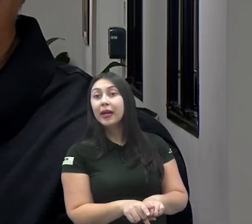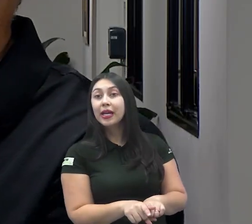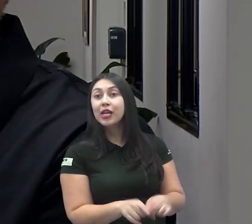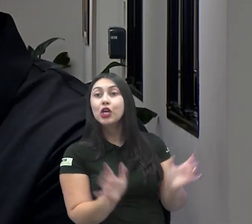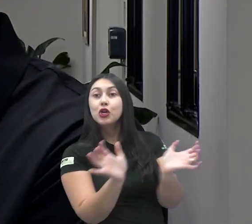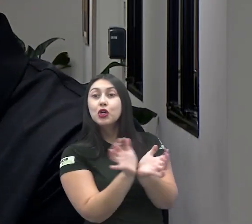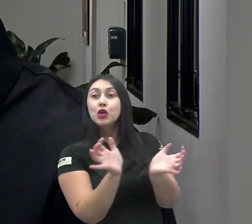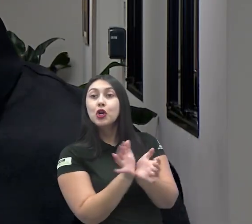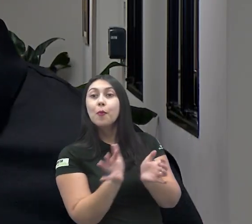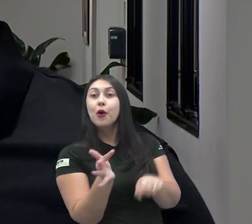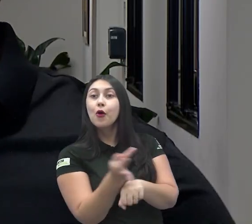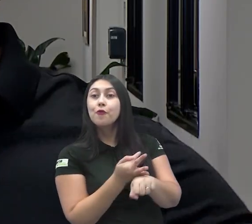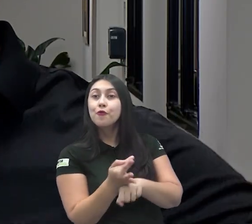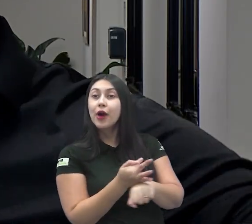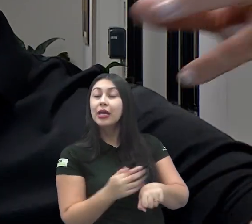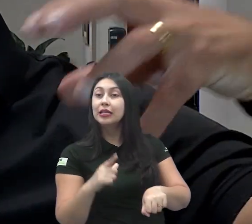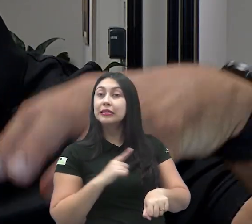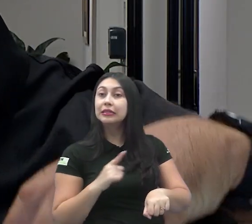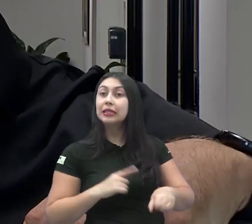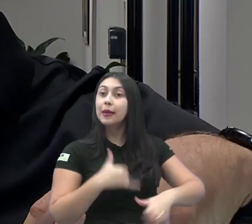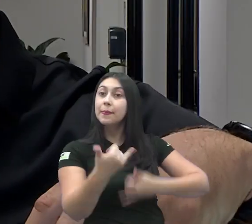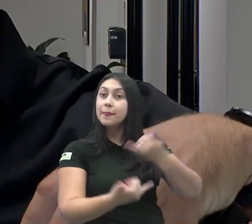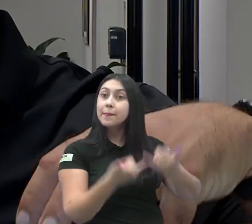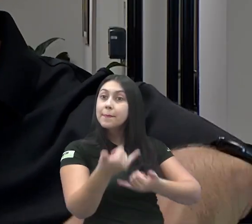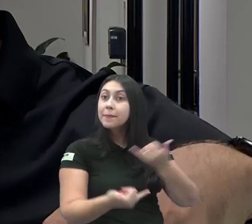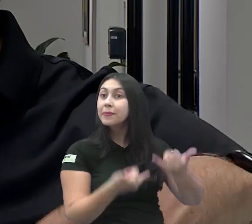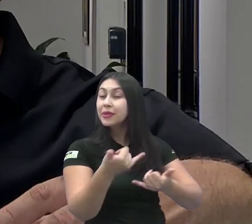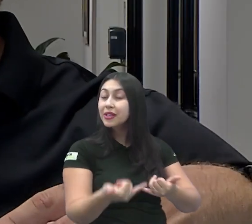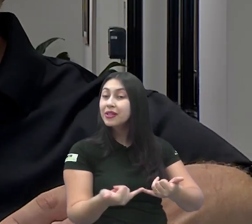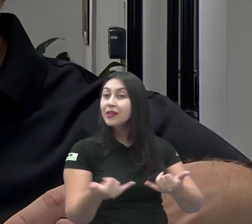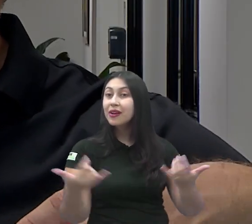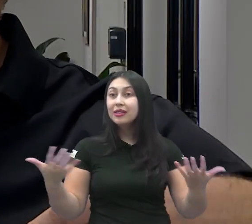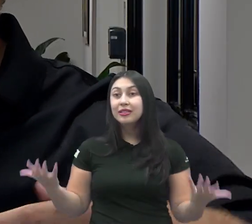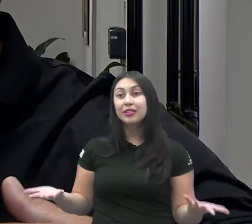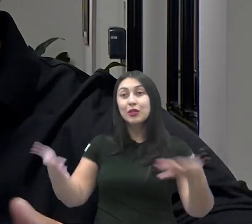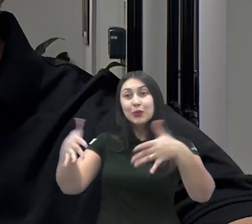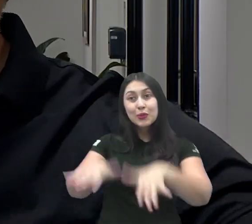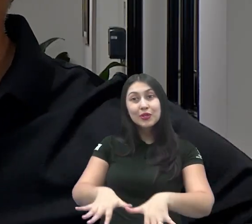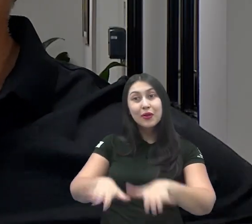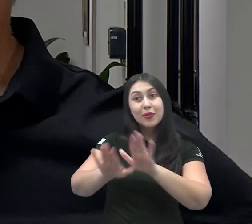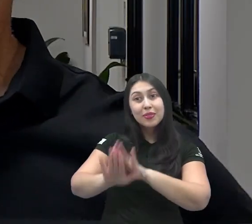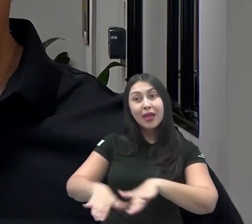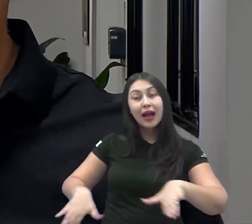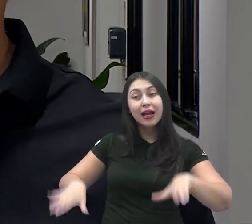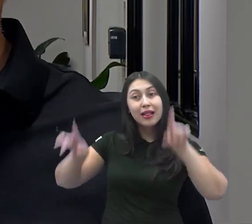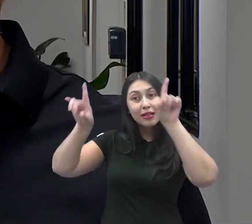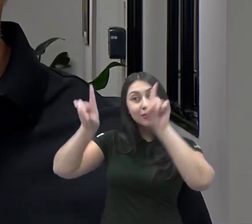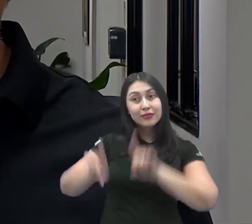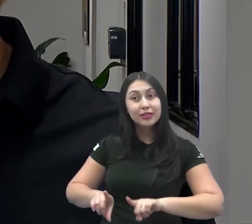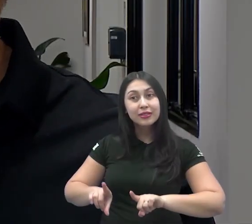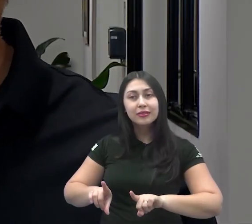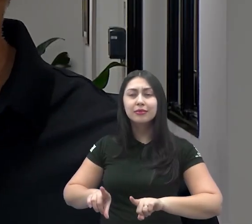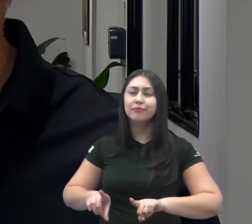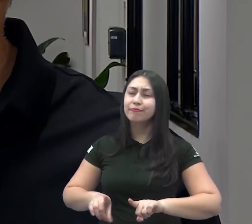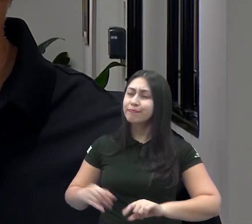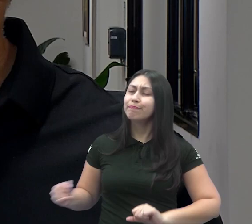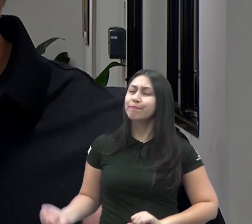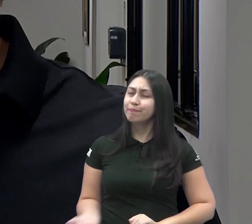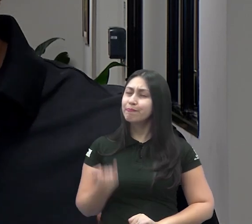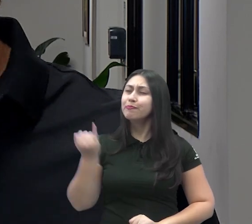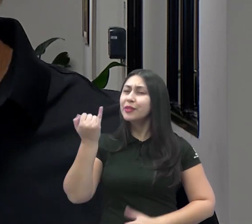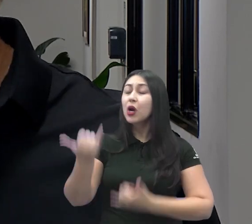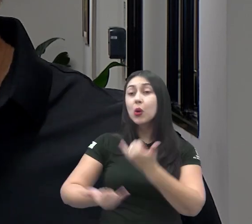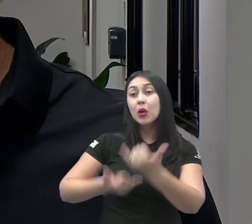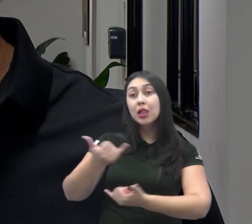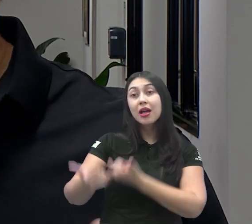as colônias de férias, também que a gente inclui brinquedos, né, que fazem a inclusão também das crianças com deficiência.